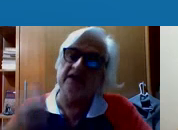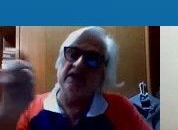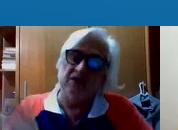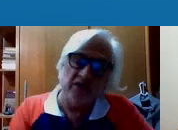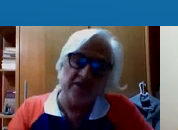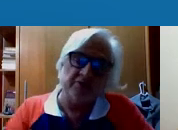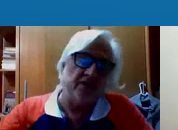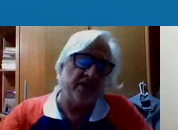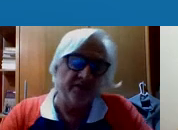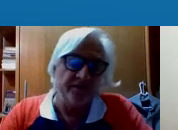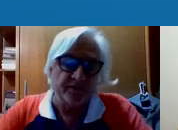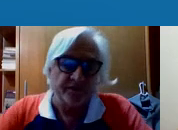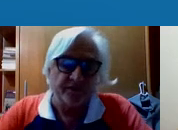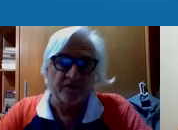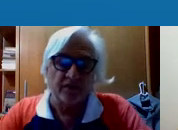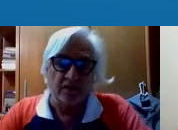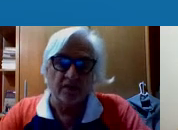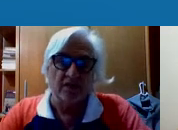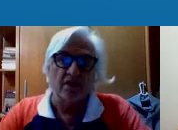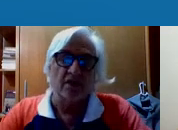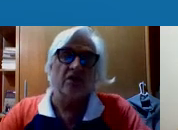A dutilidade aguenta a porrada.